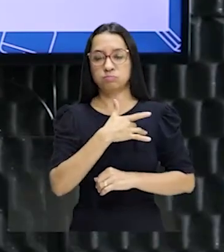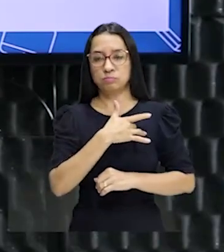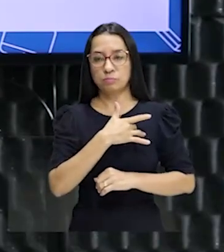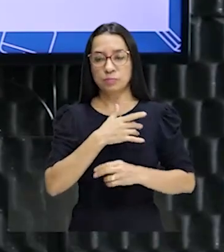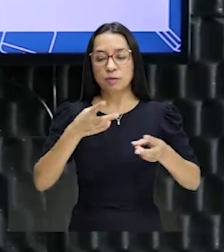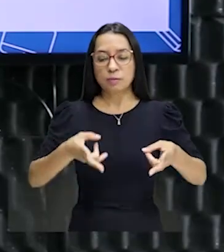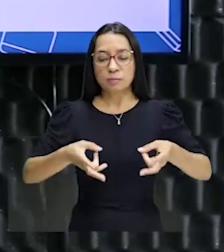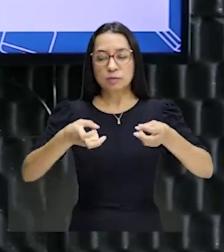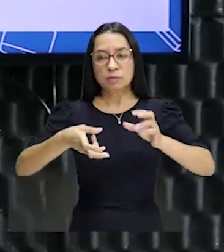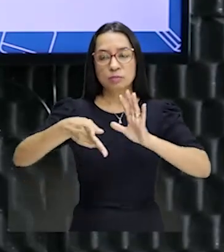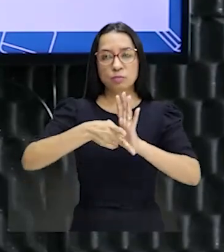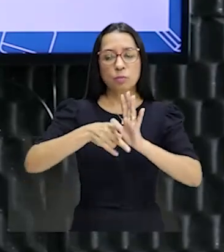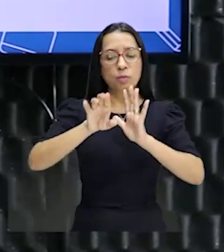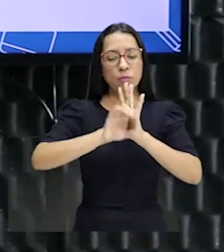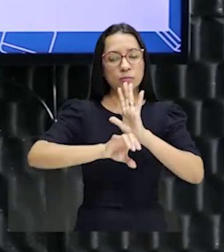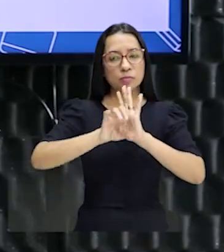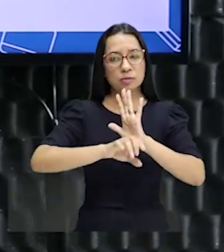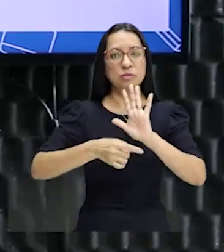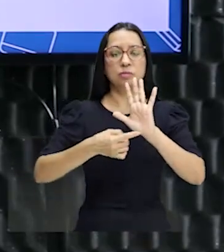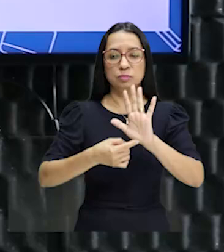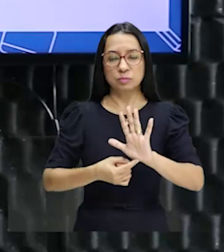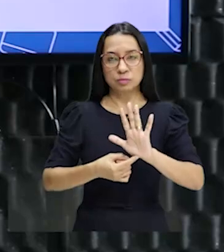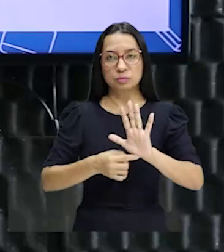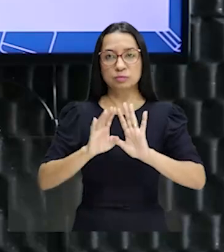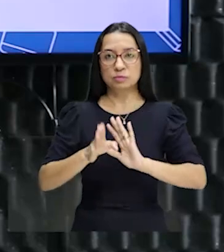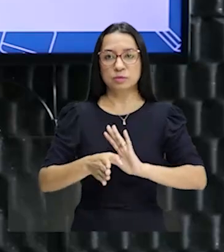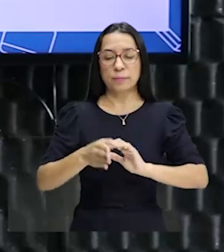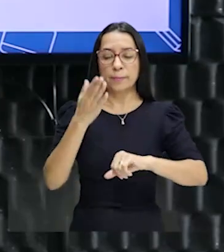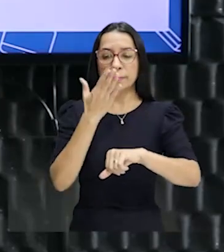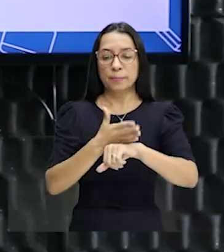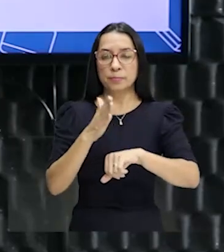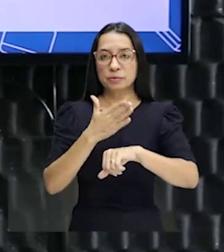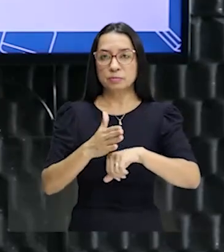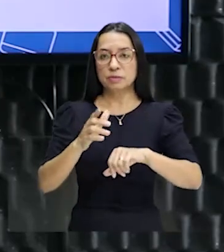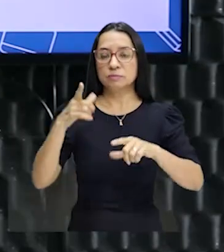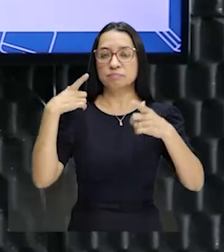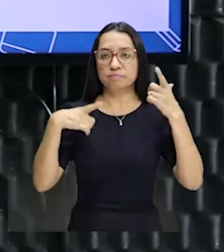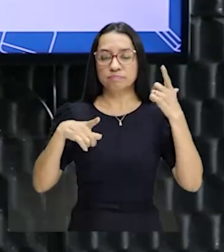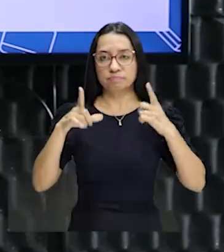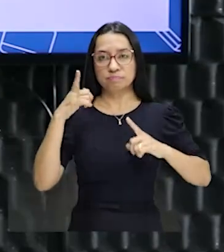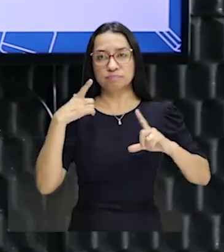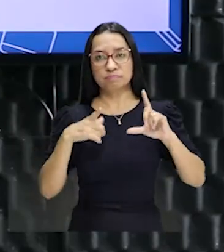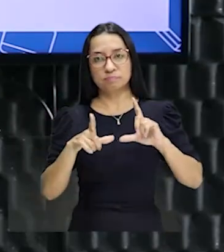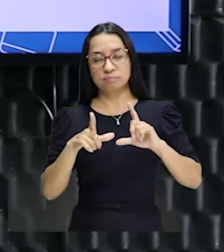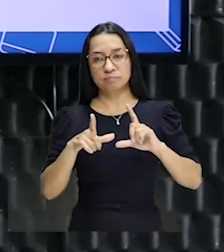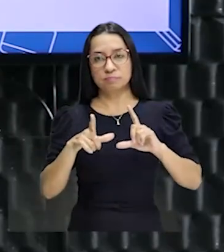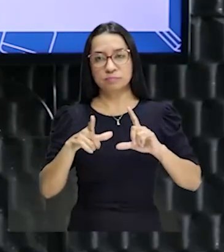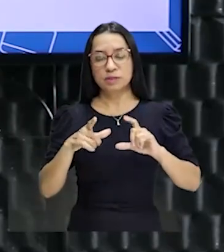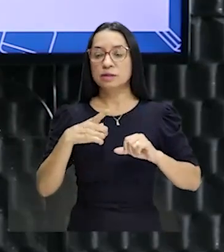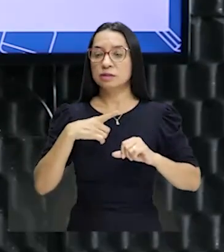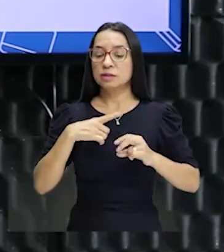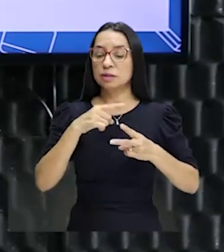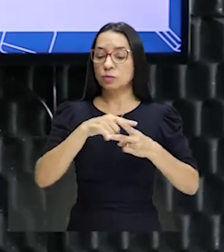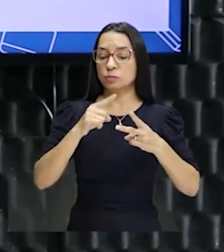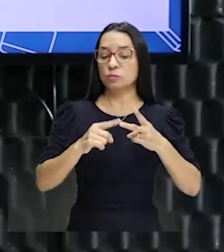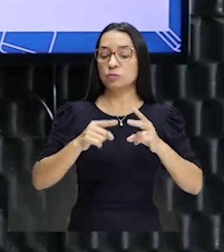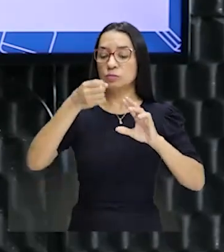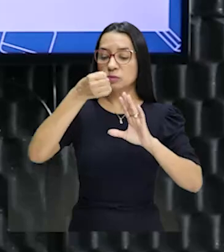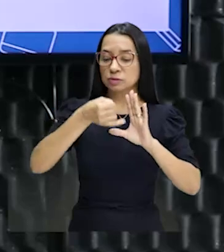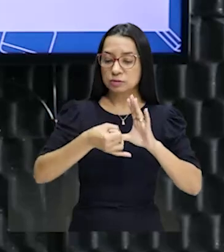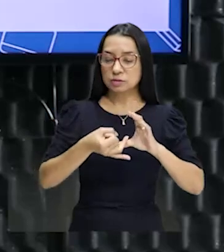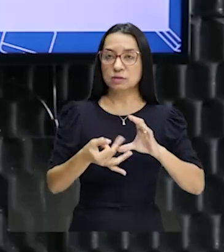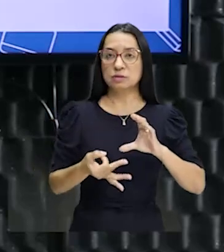próprio conceito eu já mostro para vocês. As práticas de lazer, elas devem ter duas